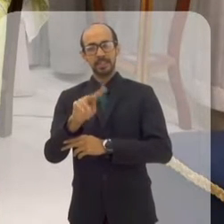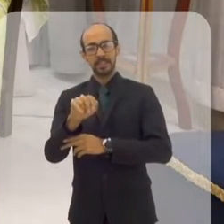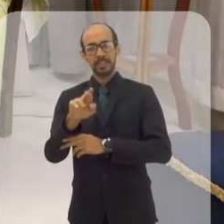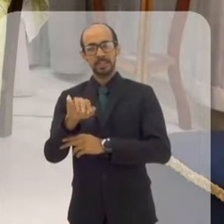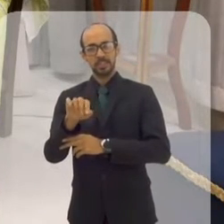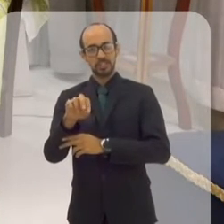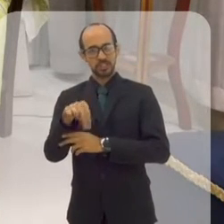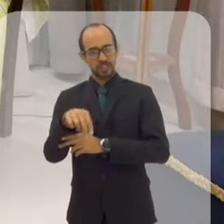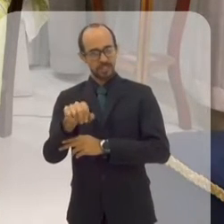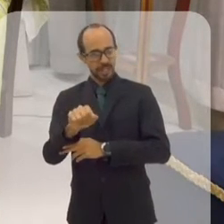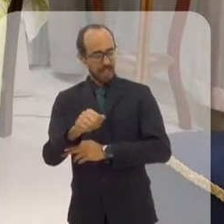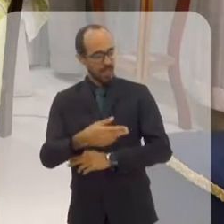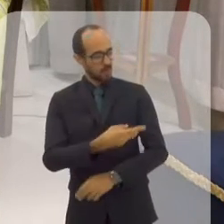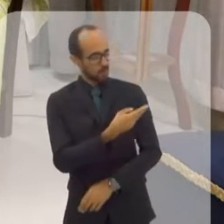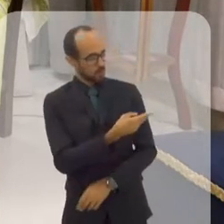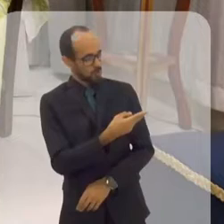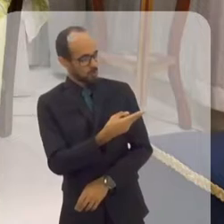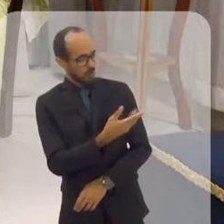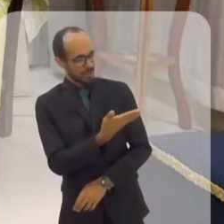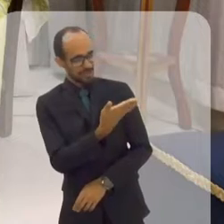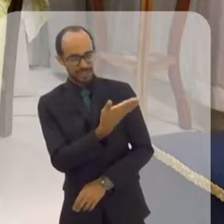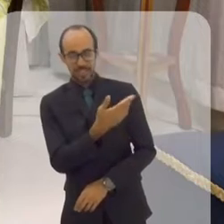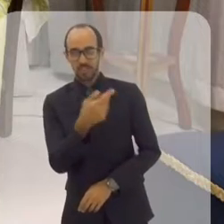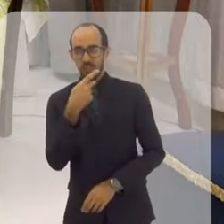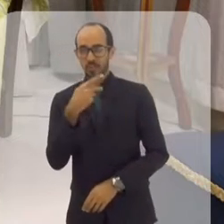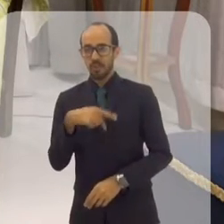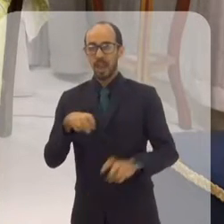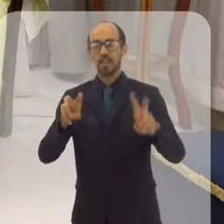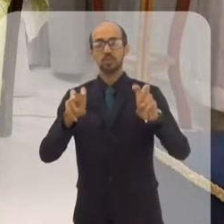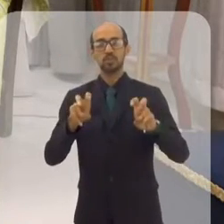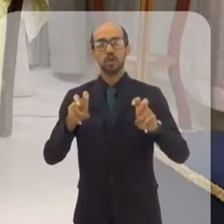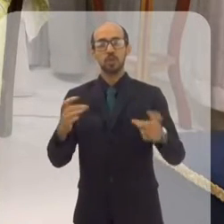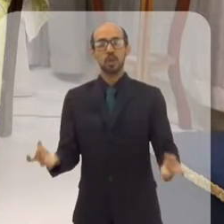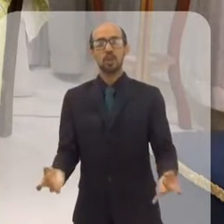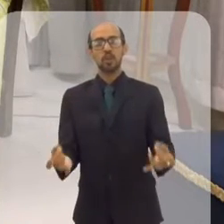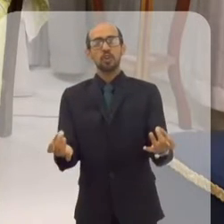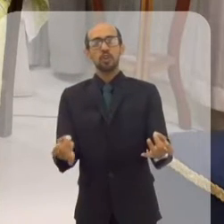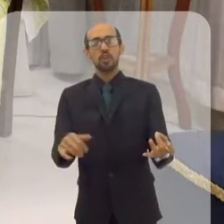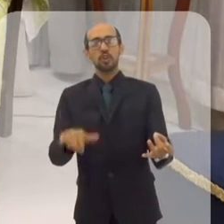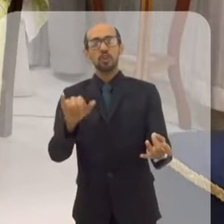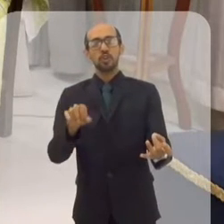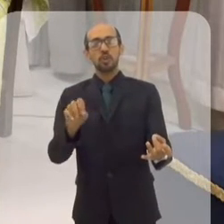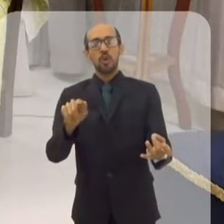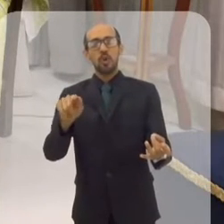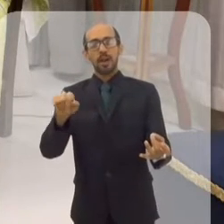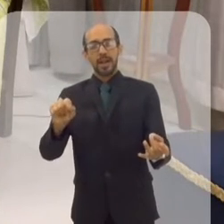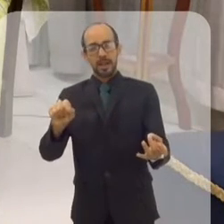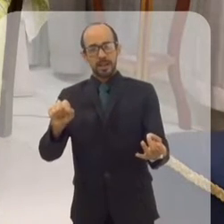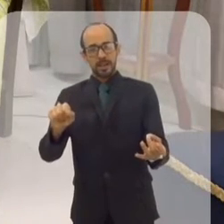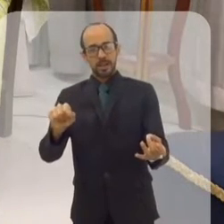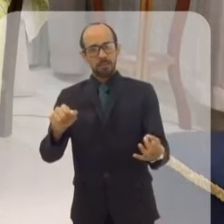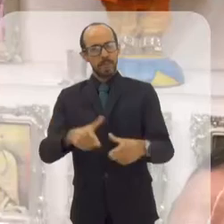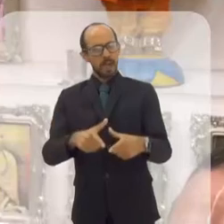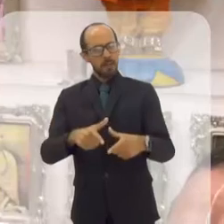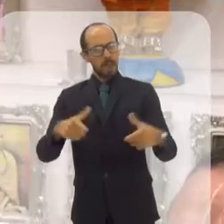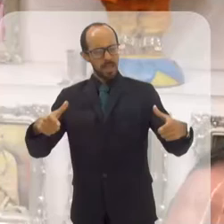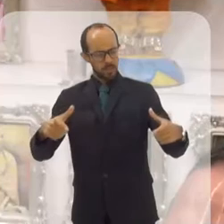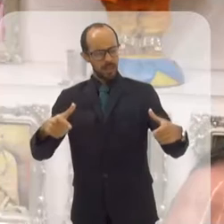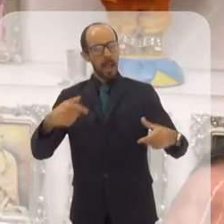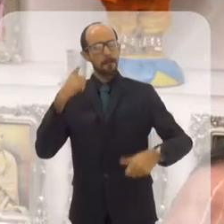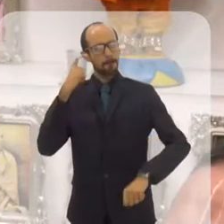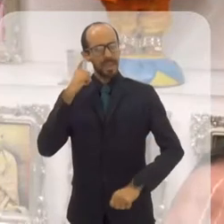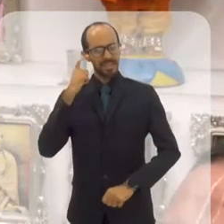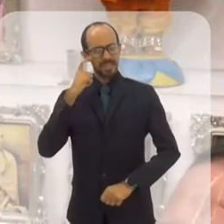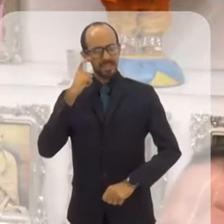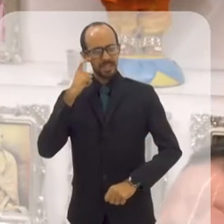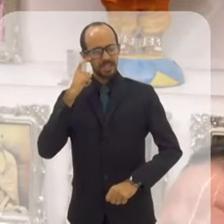monte de e nós vamos falar sobre o yoga é porque muitas pessoas